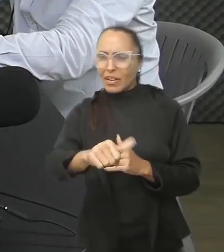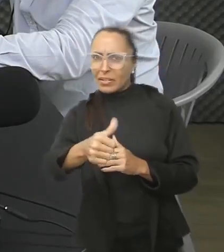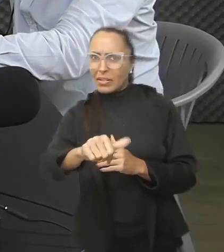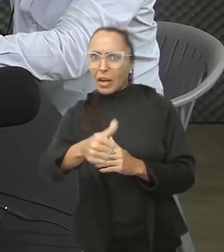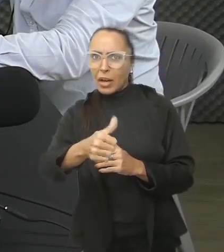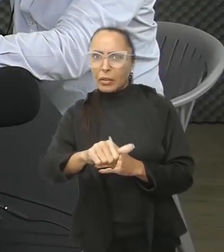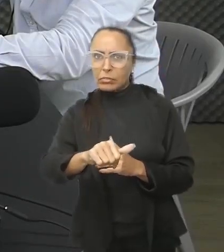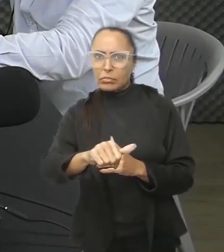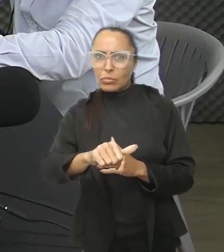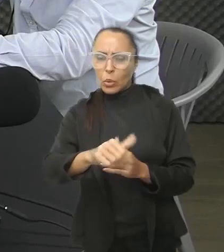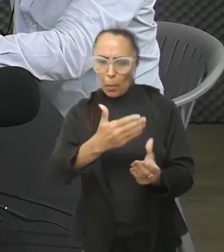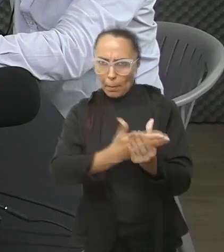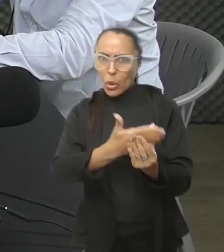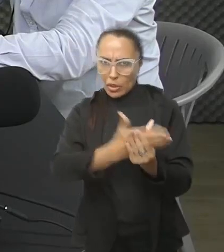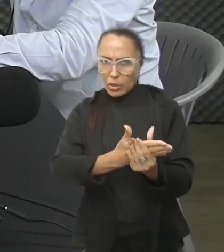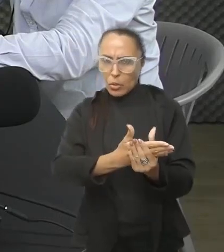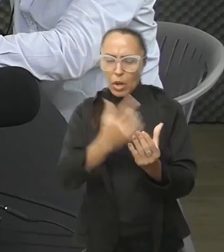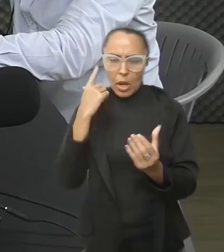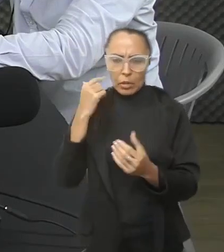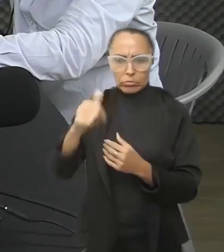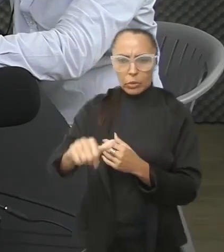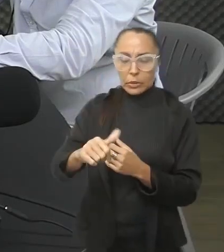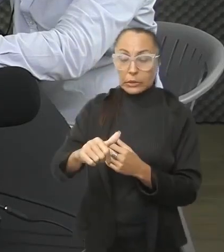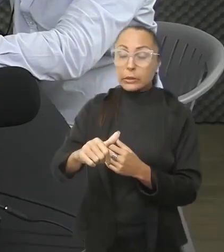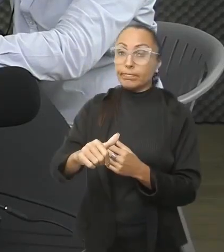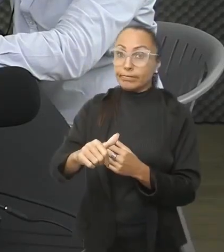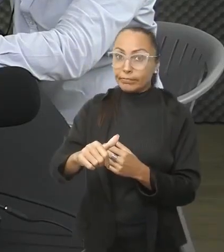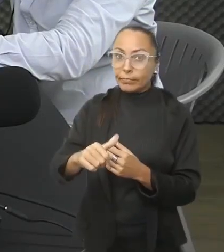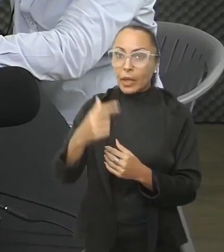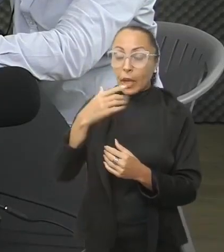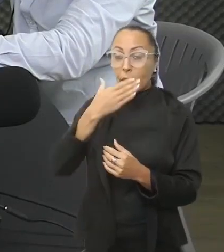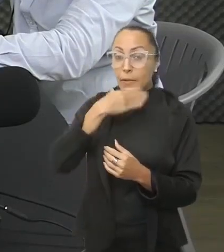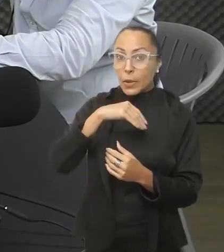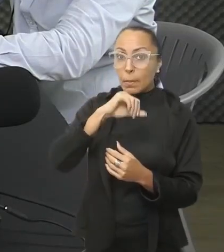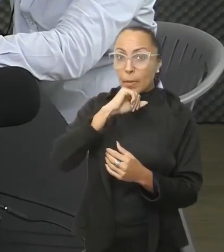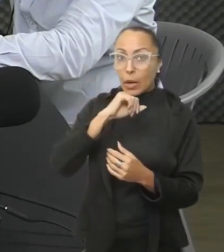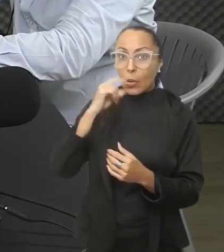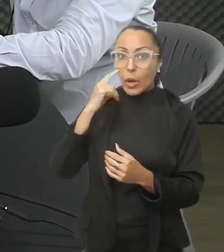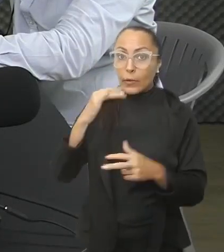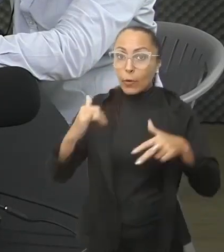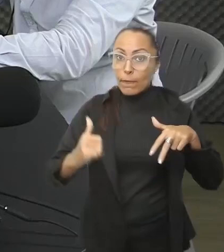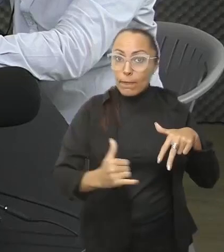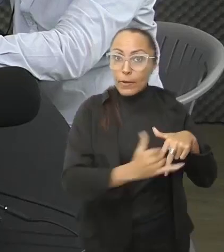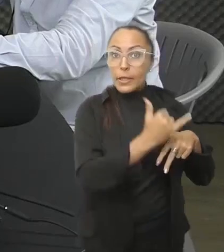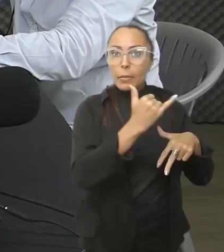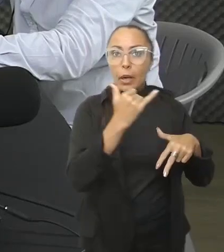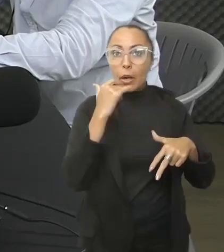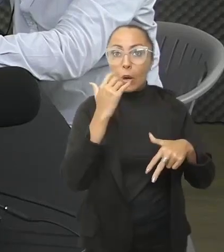no processo, professor Humberto, pasme, esse pai foi vítima, quando